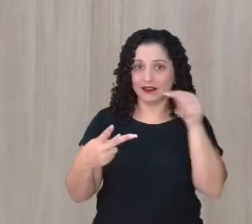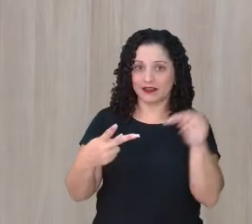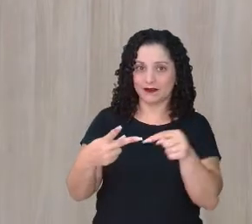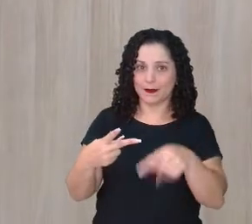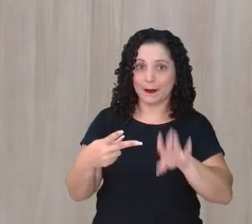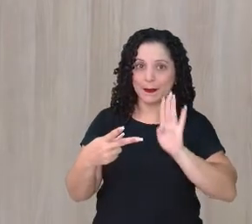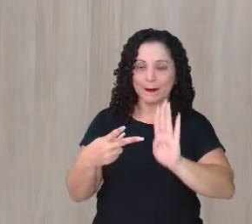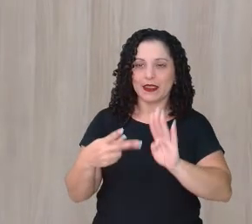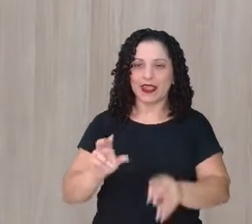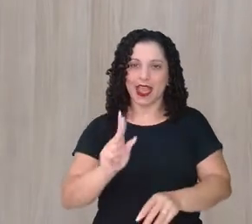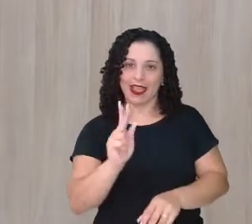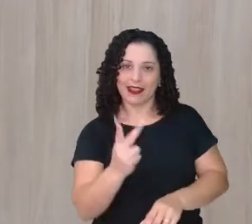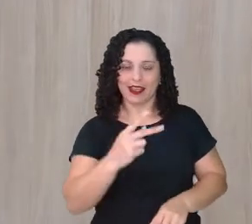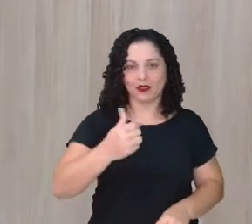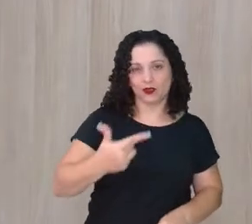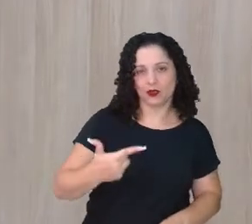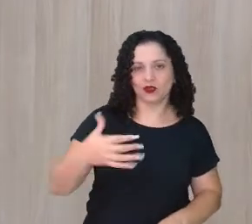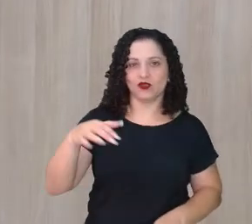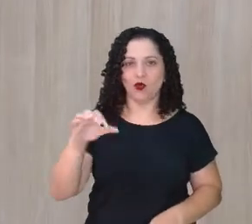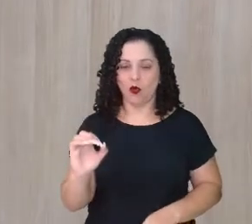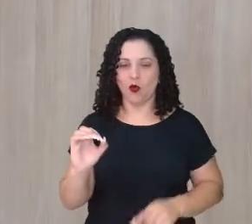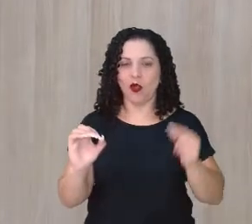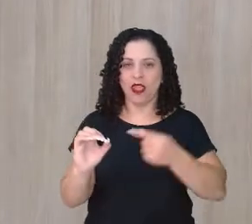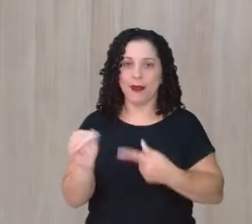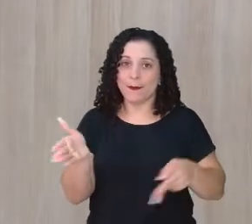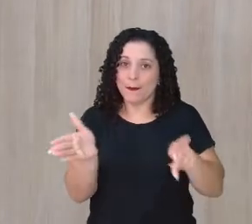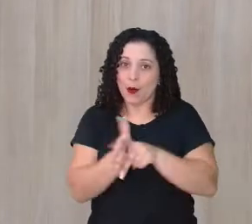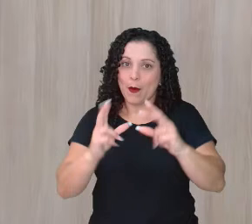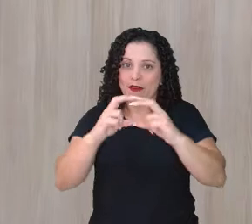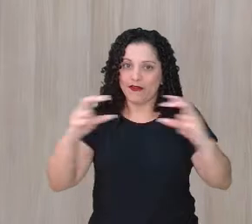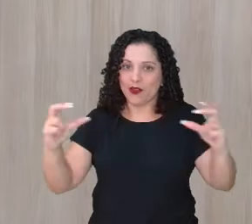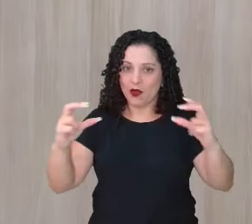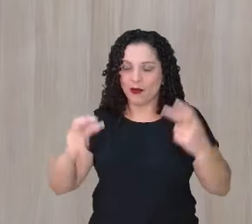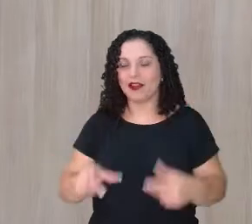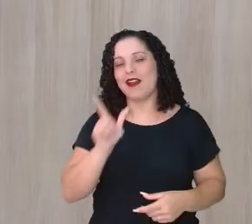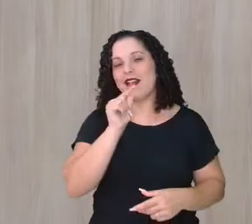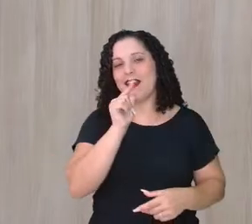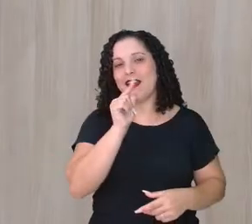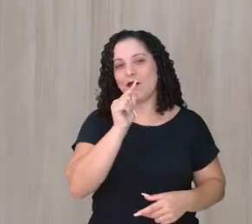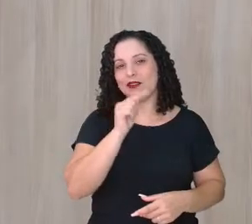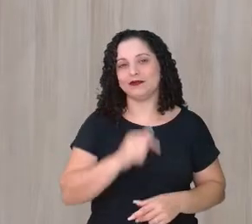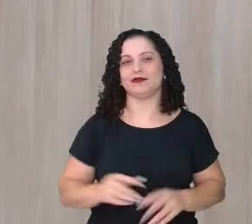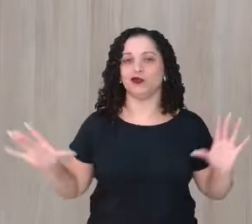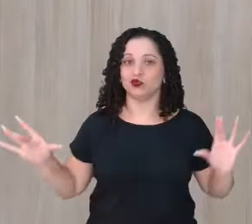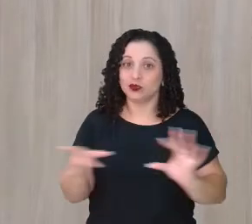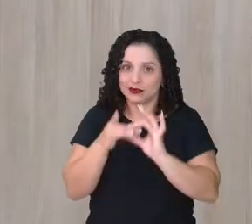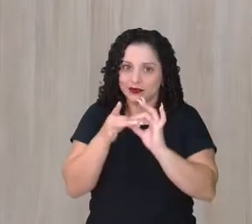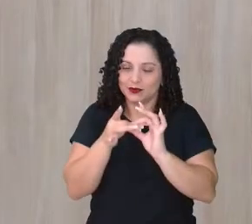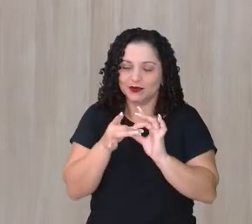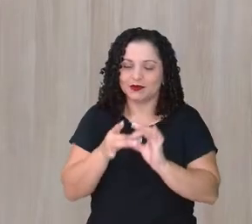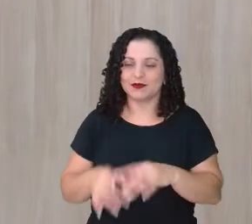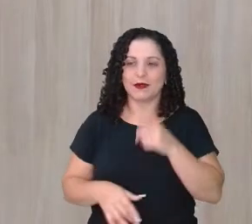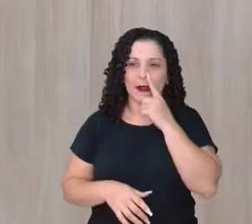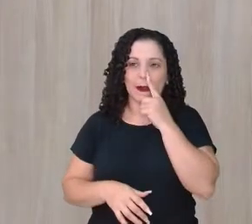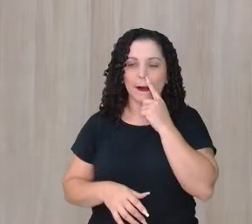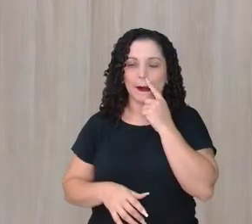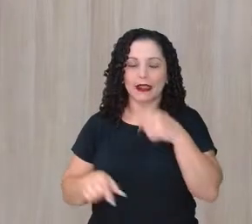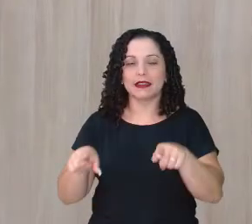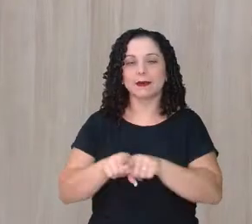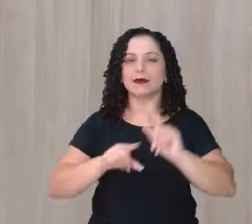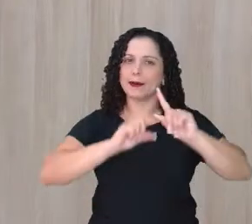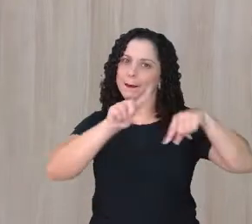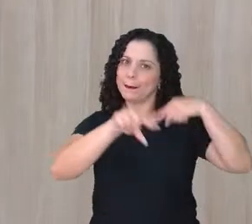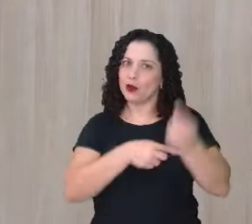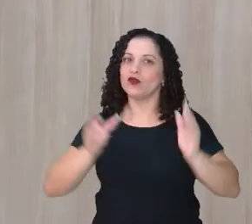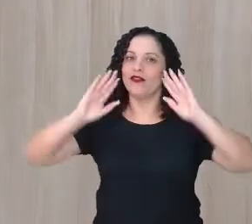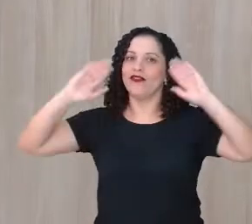a fórmula química da água, o hidrogênio e o oxigênio. Também nós vamos ter uma aula só para falar